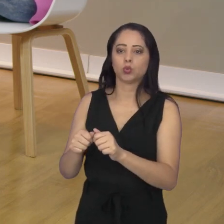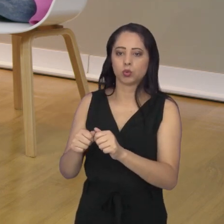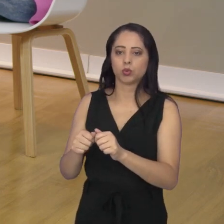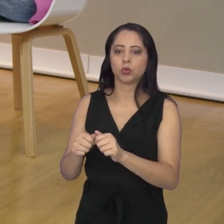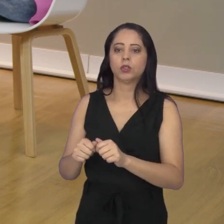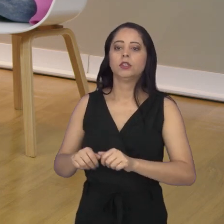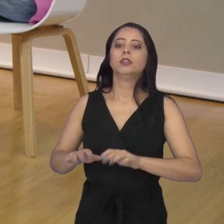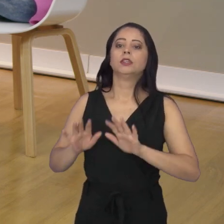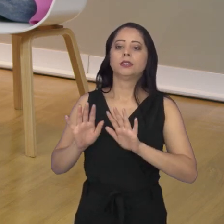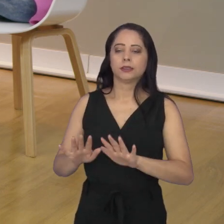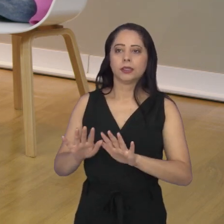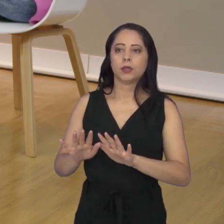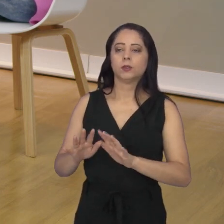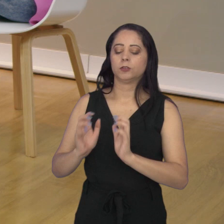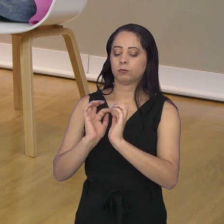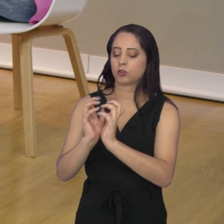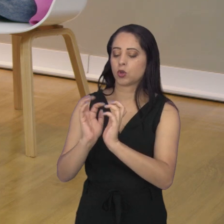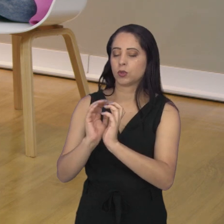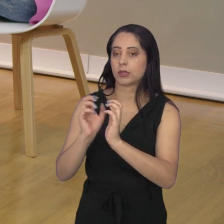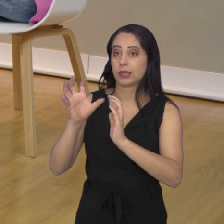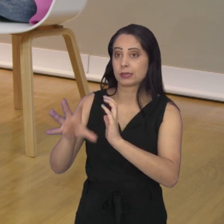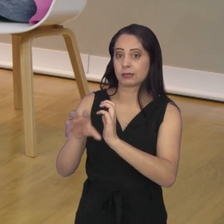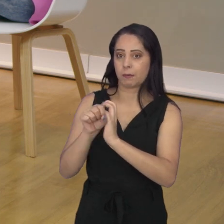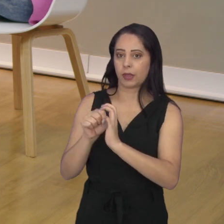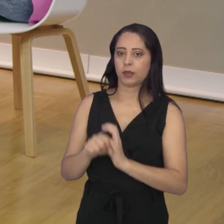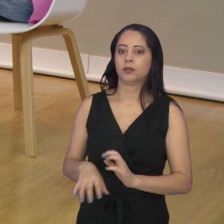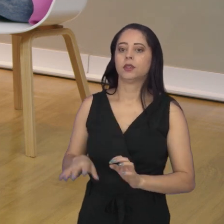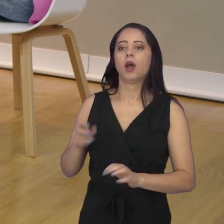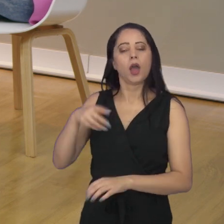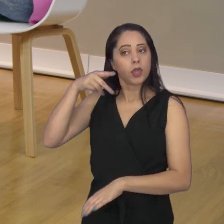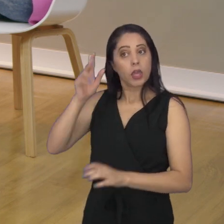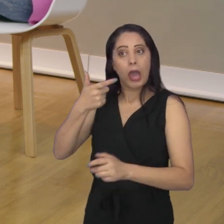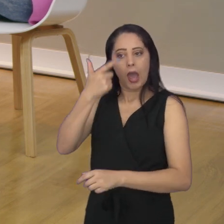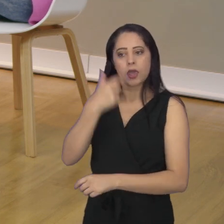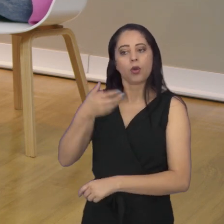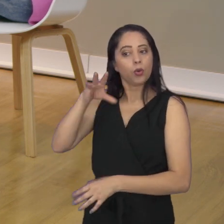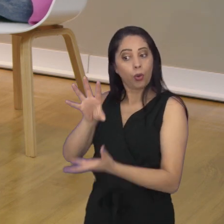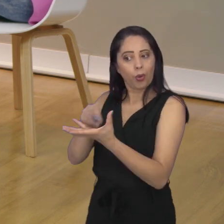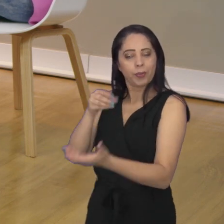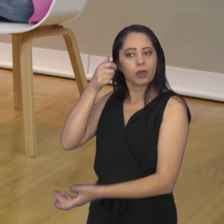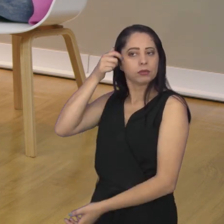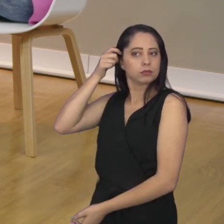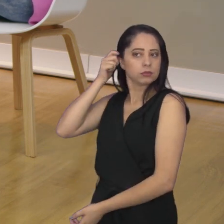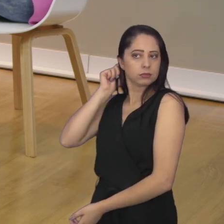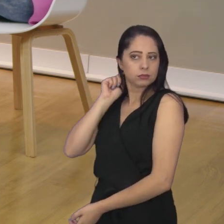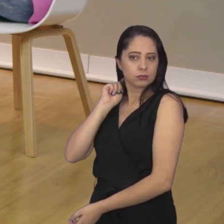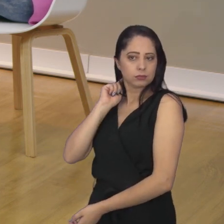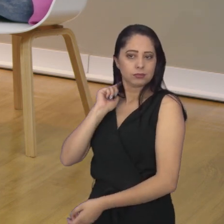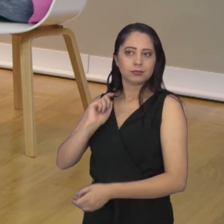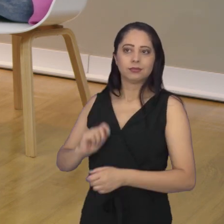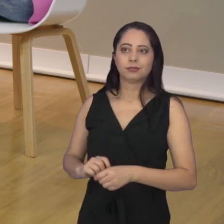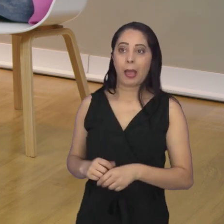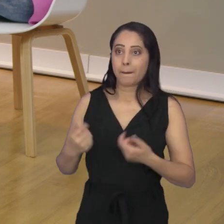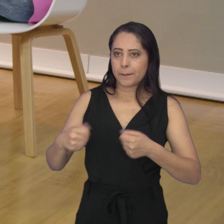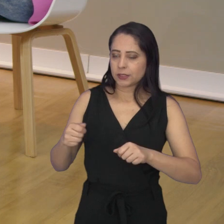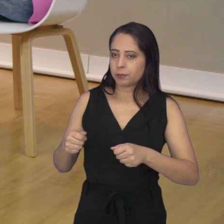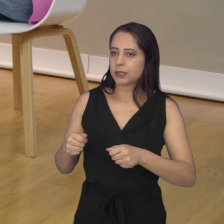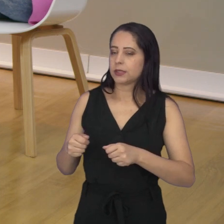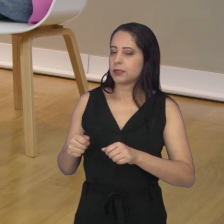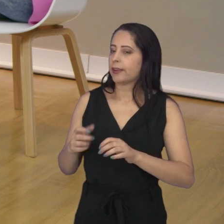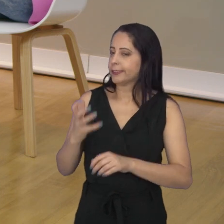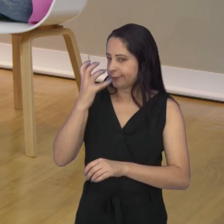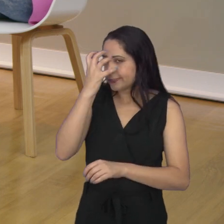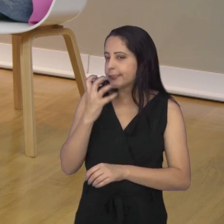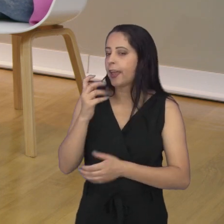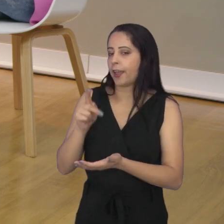rapport. É a nível de subconsciência. Eu vou lá e mexo no meu Não cabelo pode também. ser nada artificial. Nada é artificial, verdade. porque senão não pega, né? É,